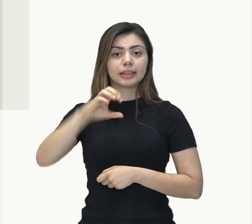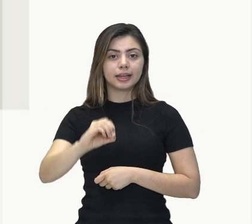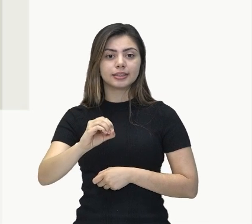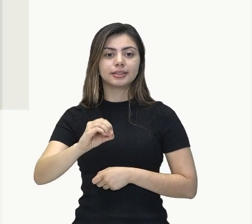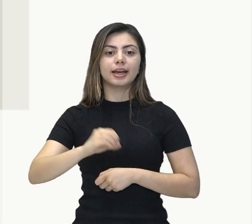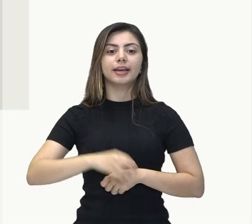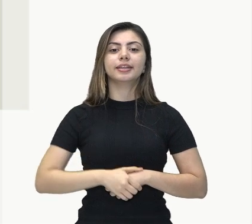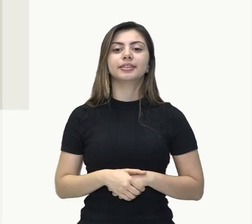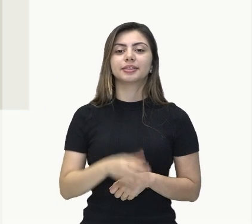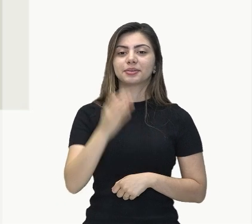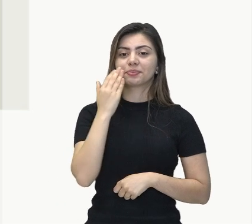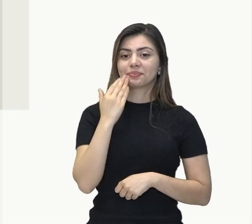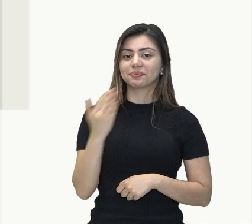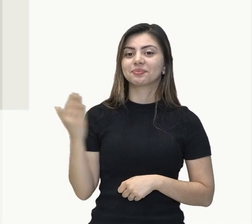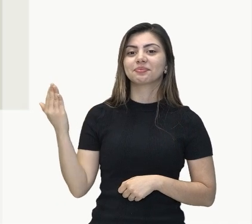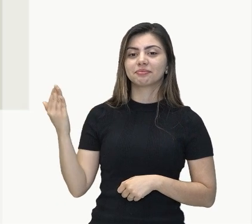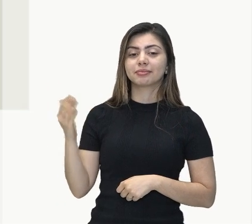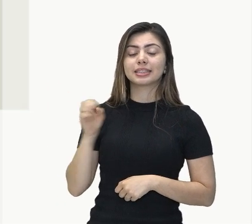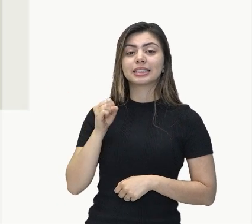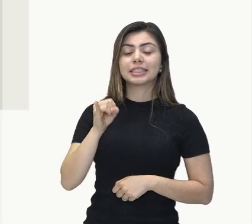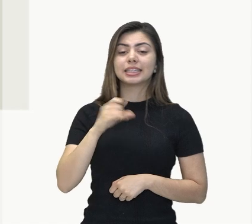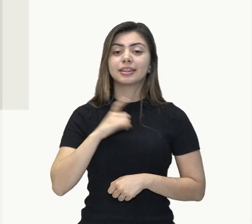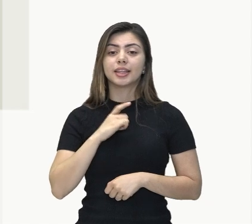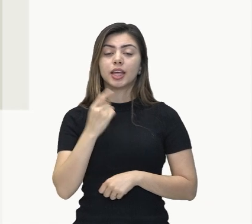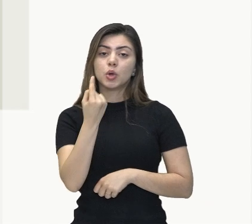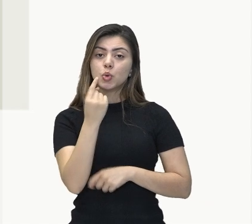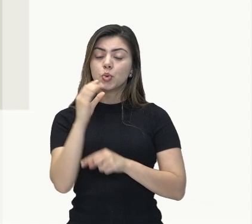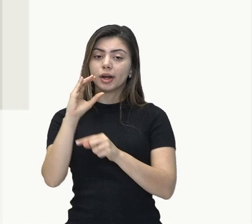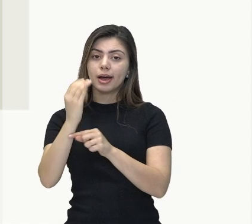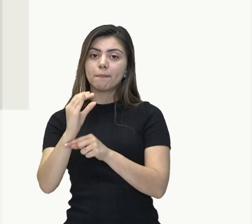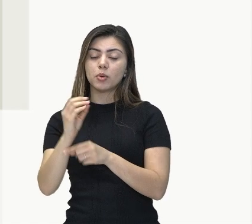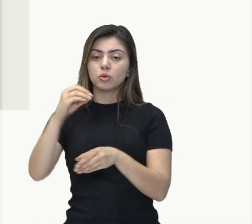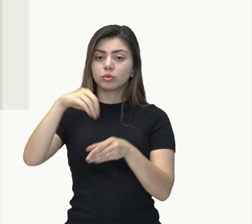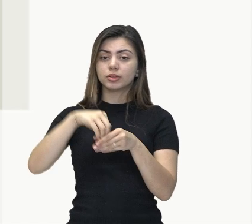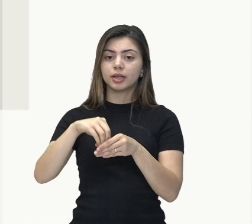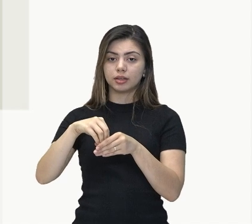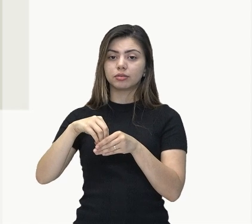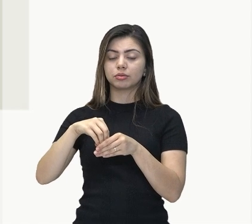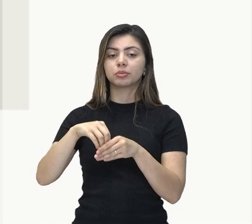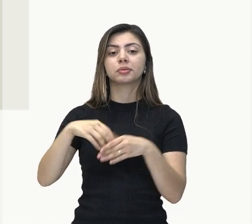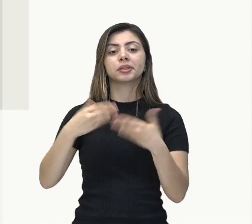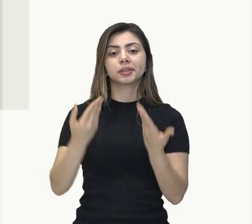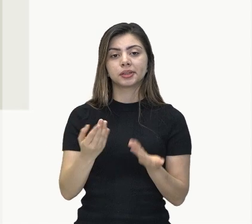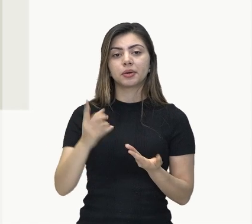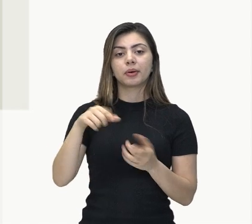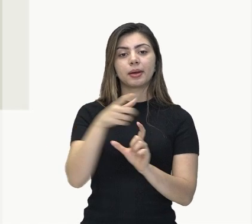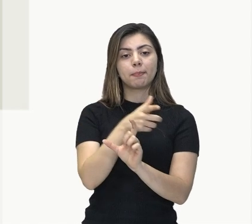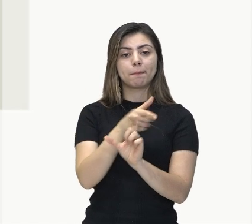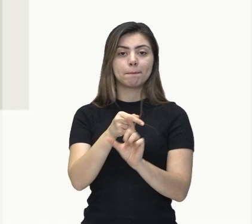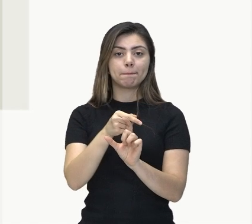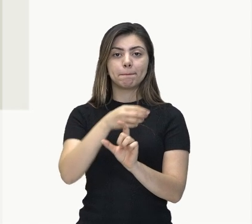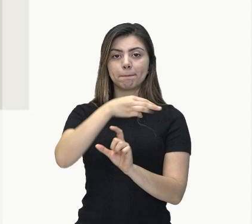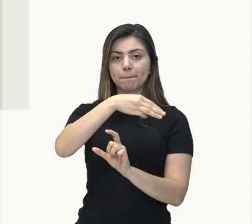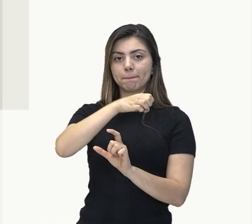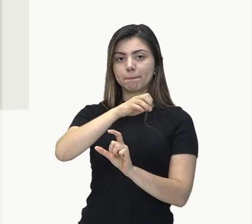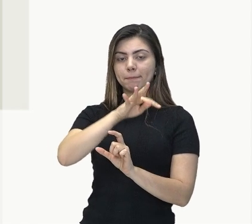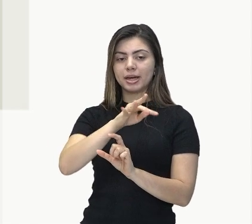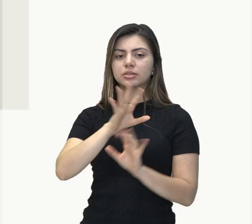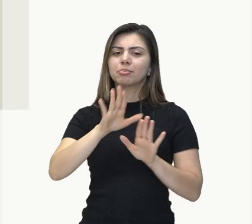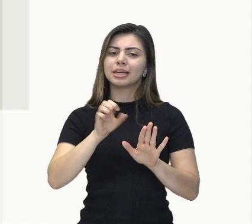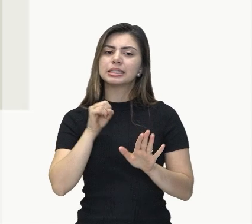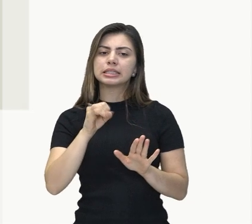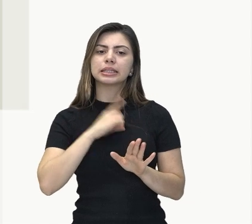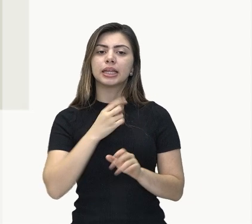se eu tiver um carbono na cadeia, o meu prefixo é o met. Se eu tenho 2